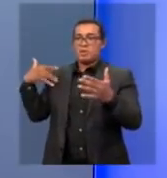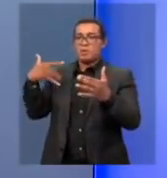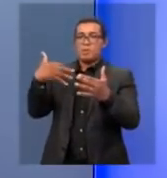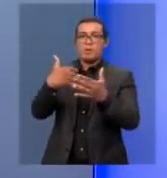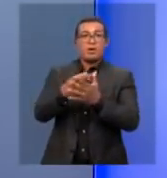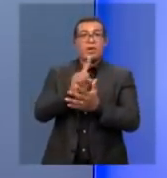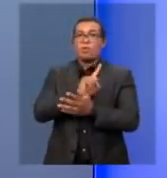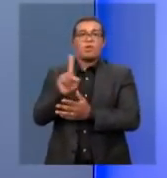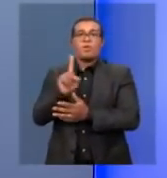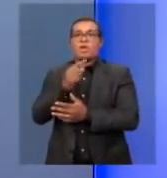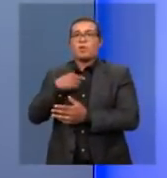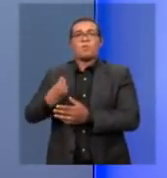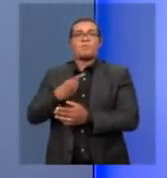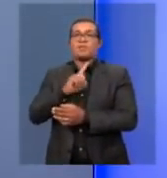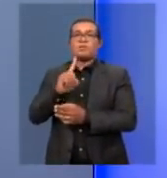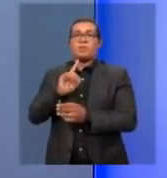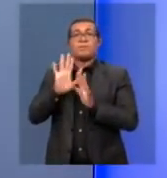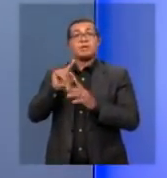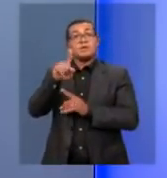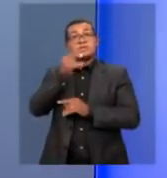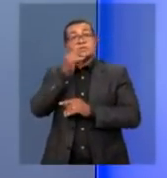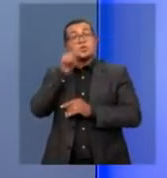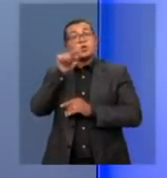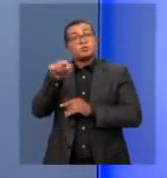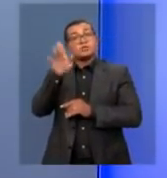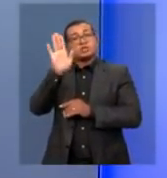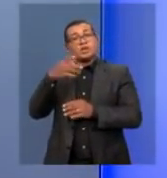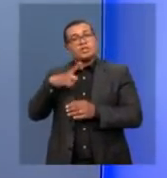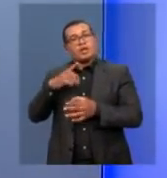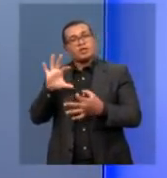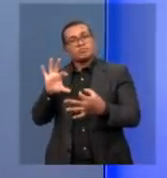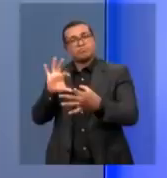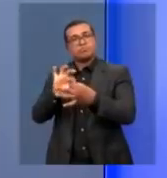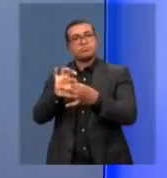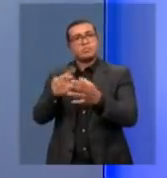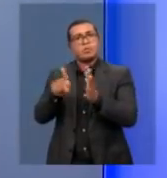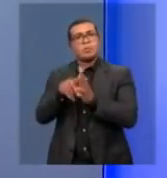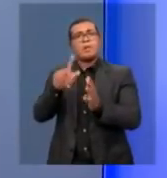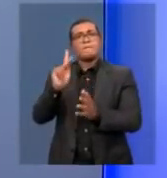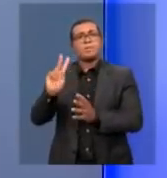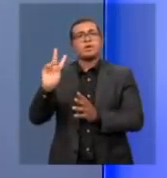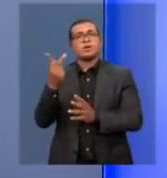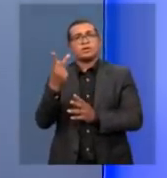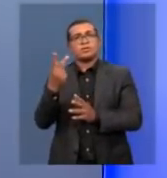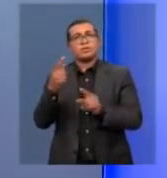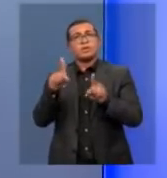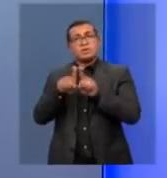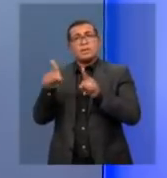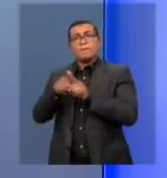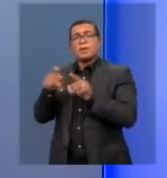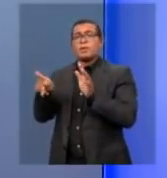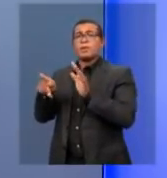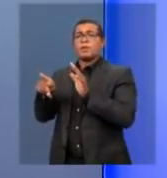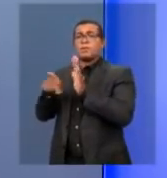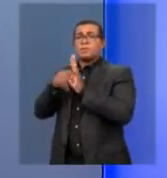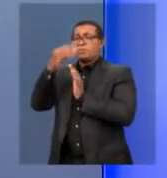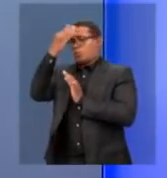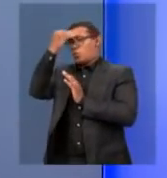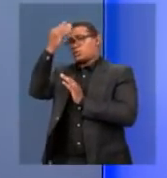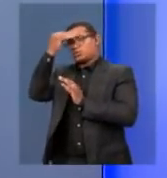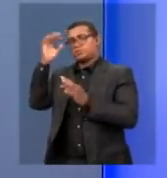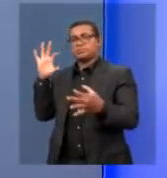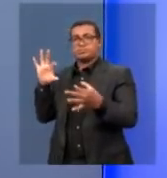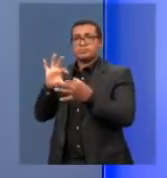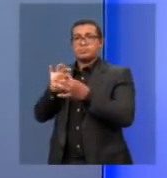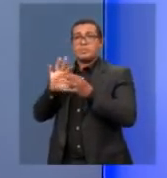inclusive uma parceria com o governo de de paula que também tem com de casa grande é também tempo de casa grande é porque agora